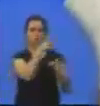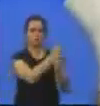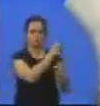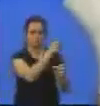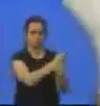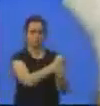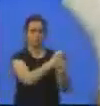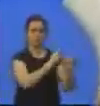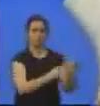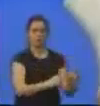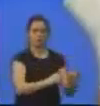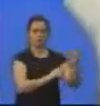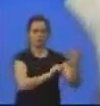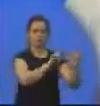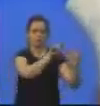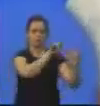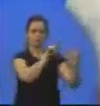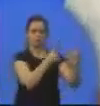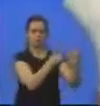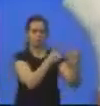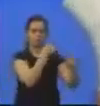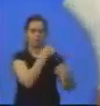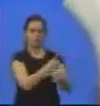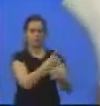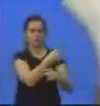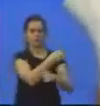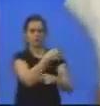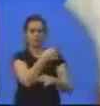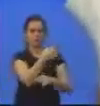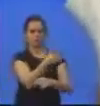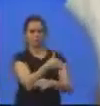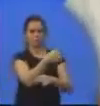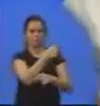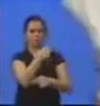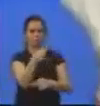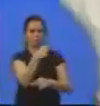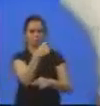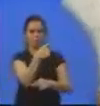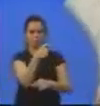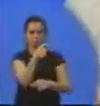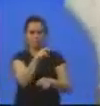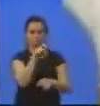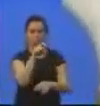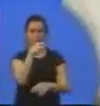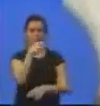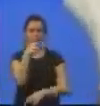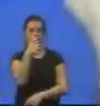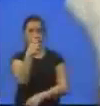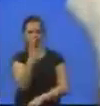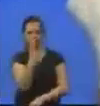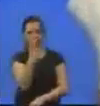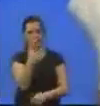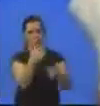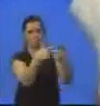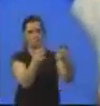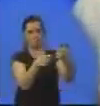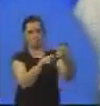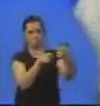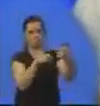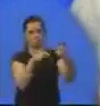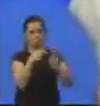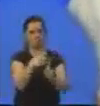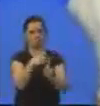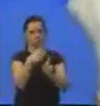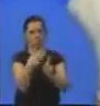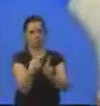aquela y', você encontra menos 6x menos 12 sobre x mais 2 elevado